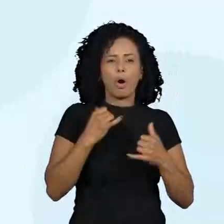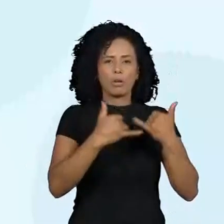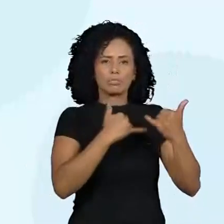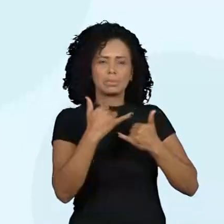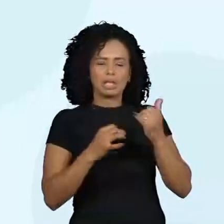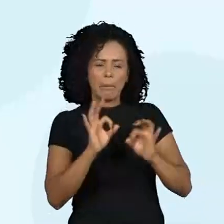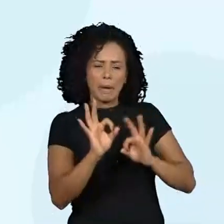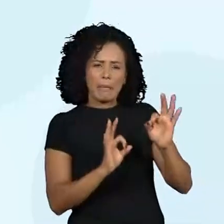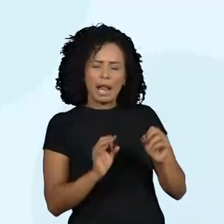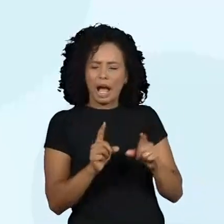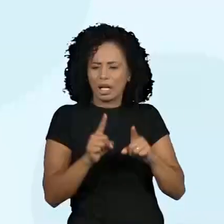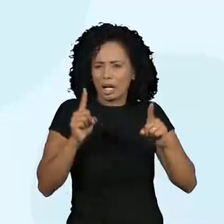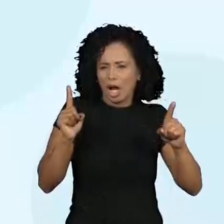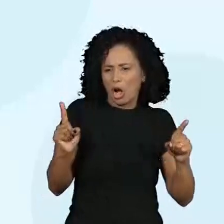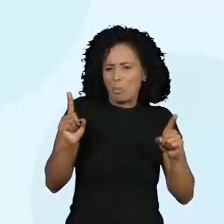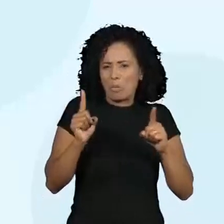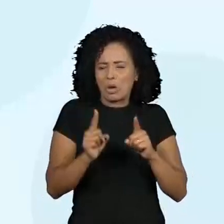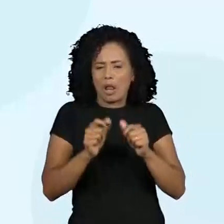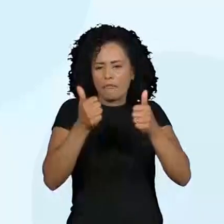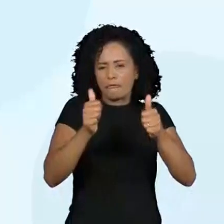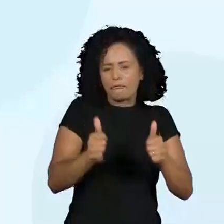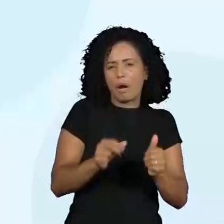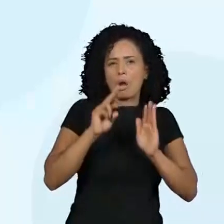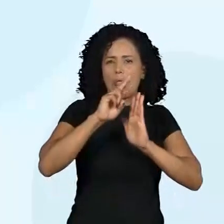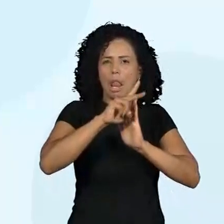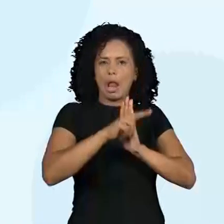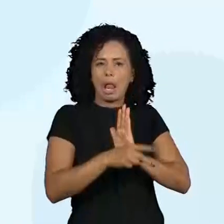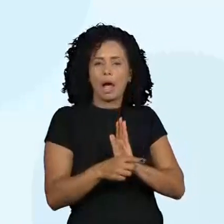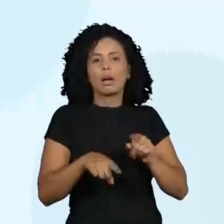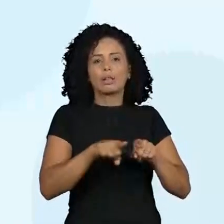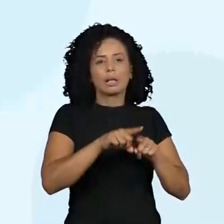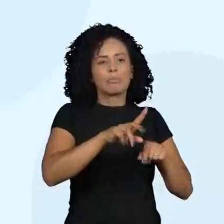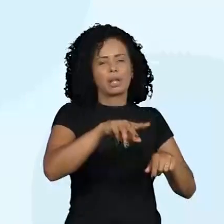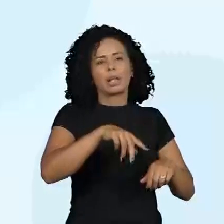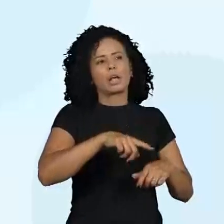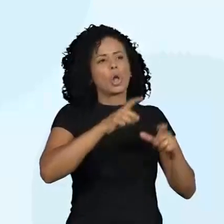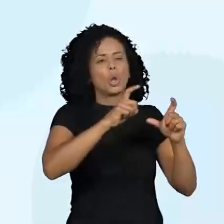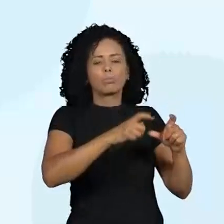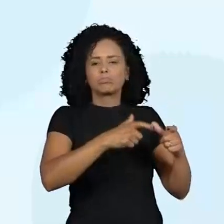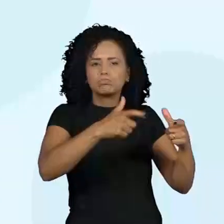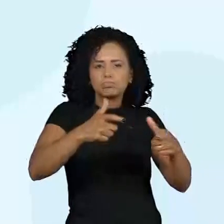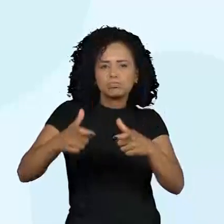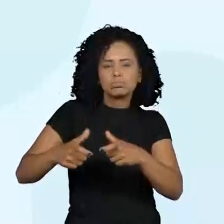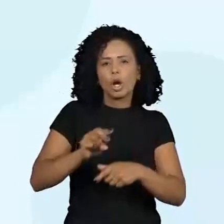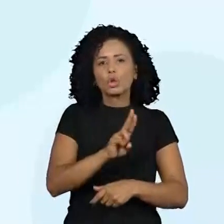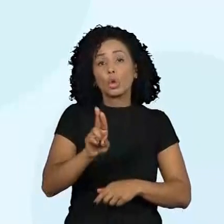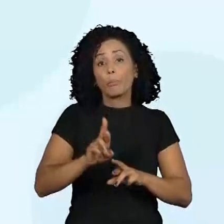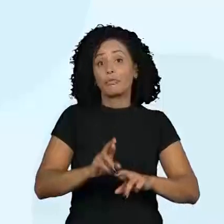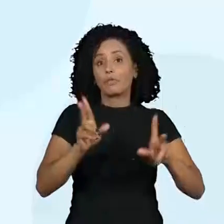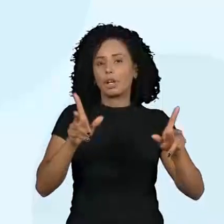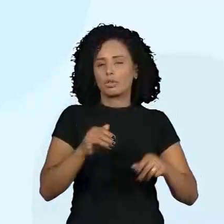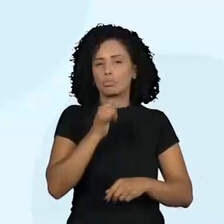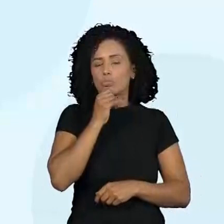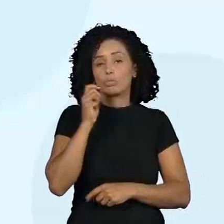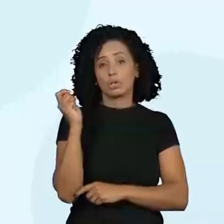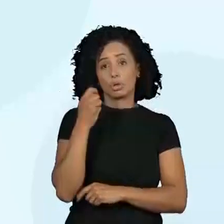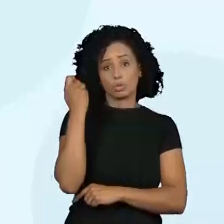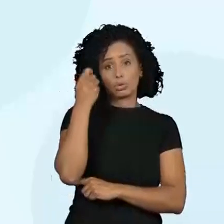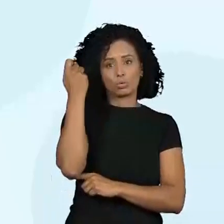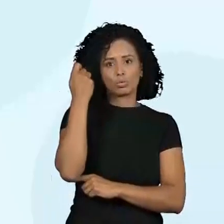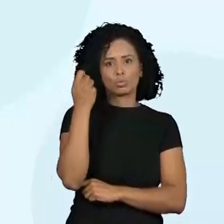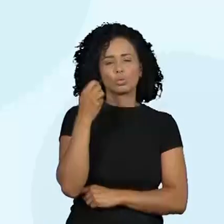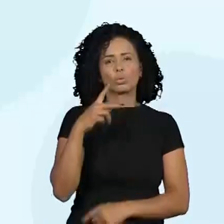Ela é conhecida com outros nomes em diferentes regiões. No Rio Grande do Sul, por exemplo, é chamada